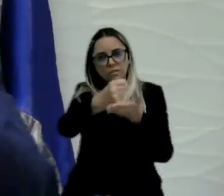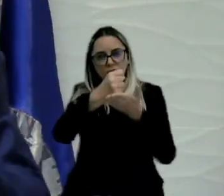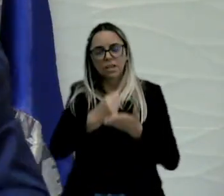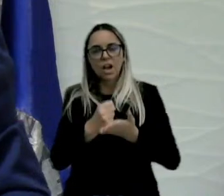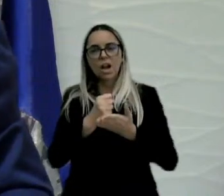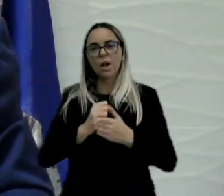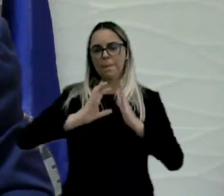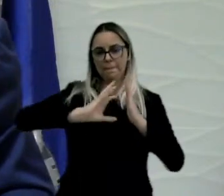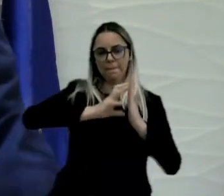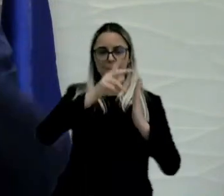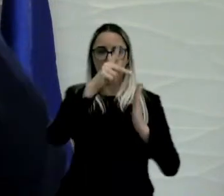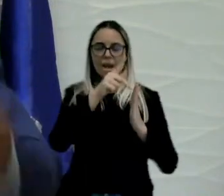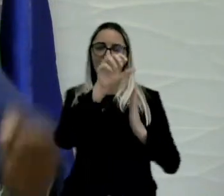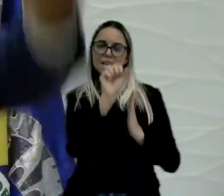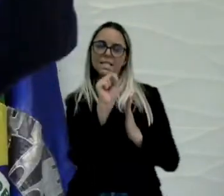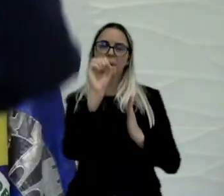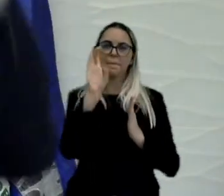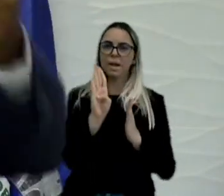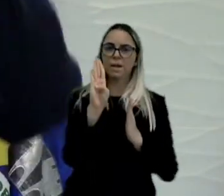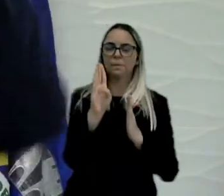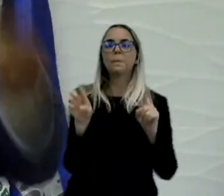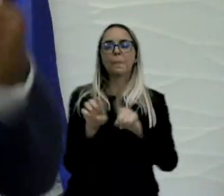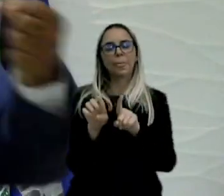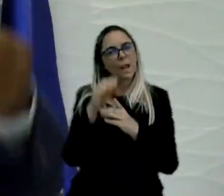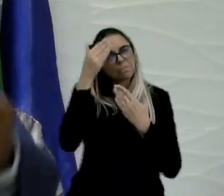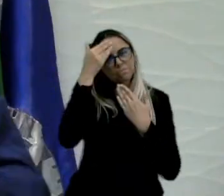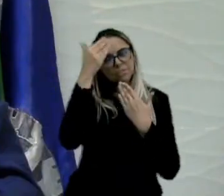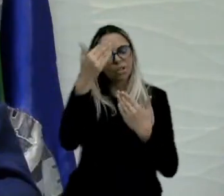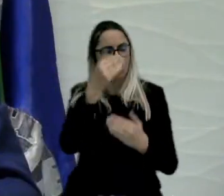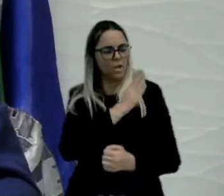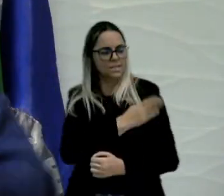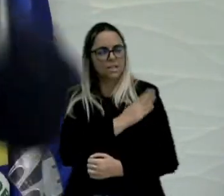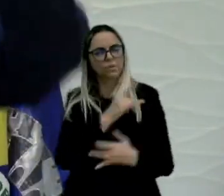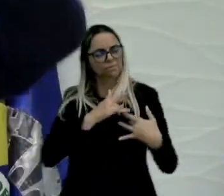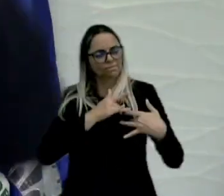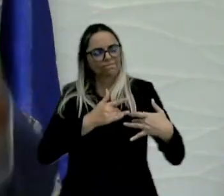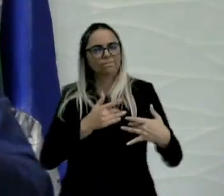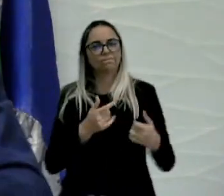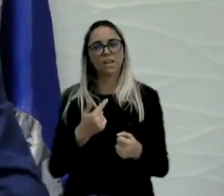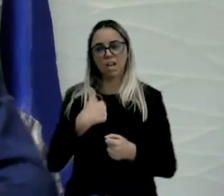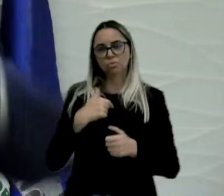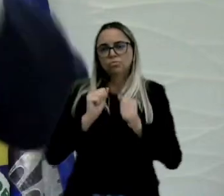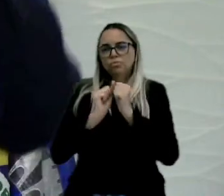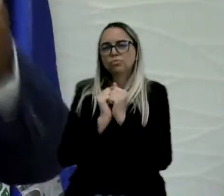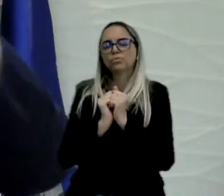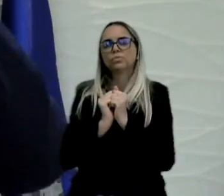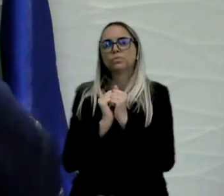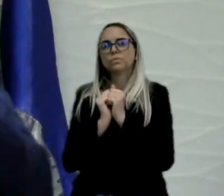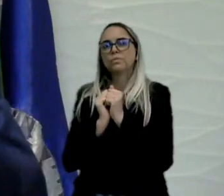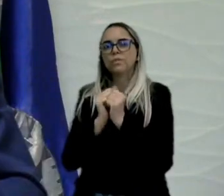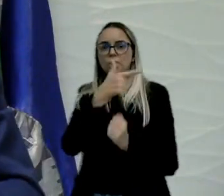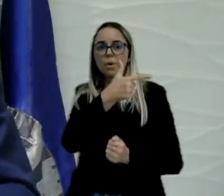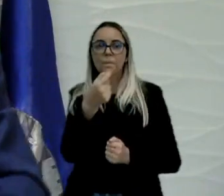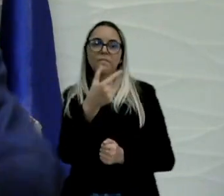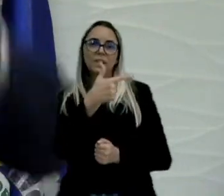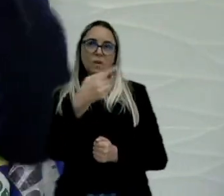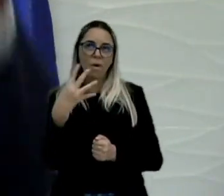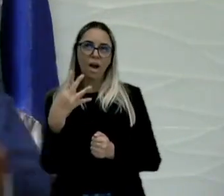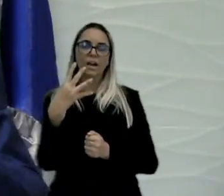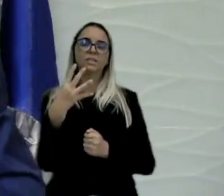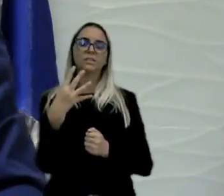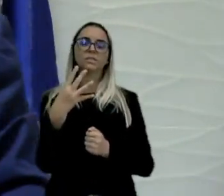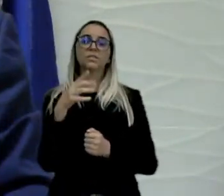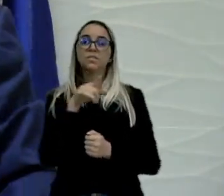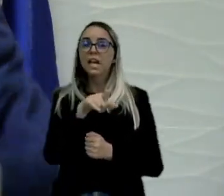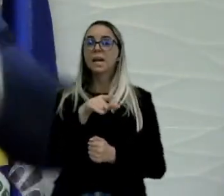partido do PSB Quero Agradecer de coração estamos junto para 2024 e